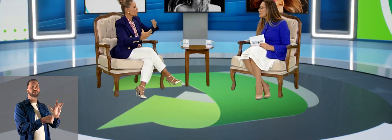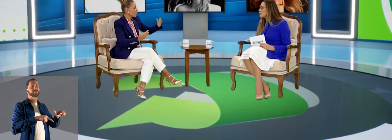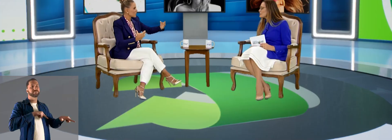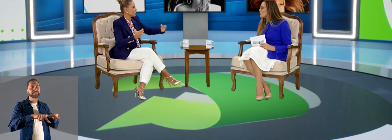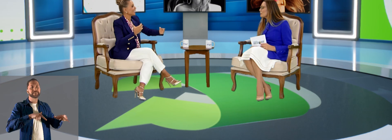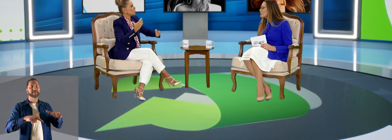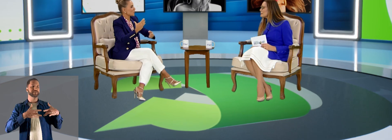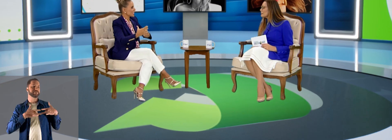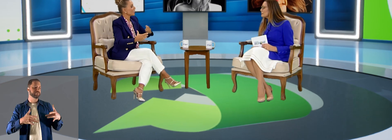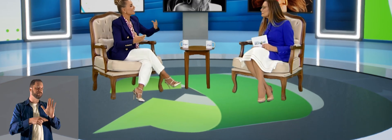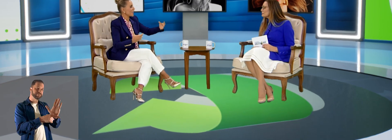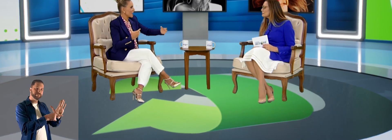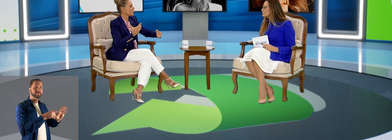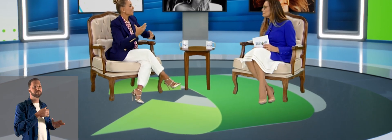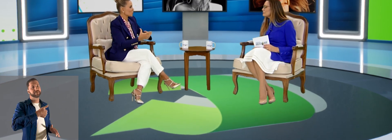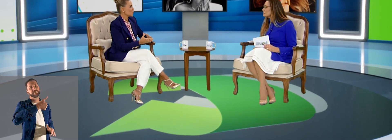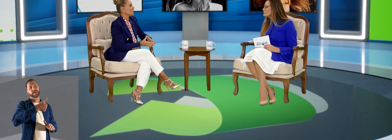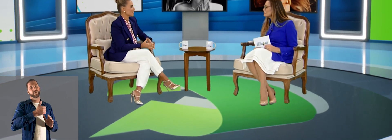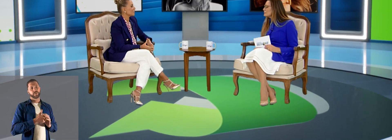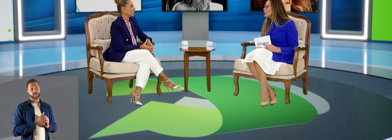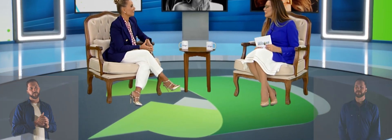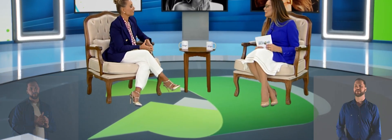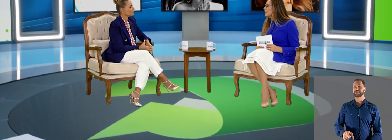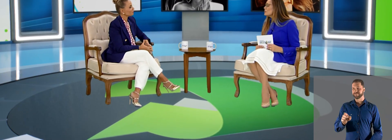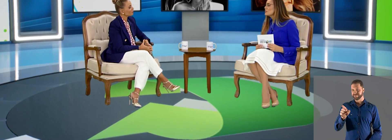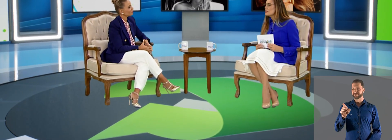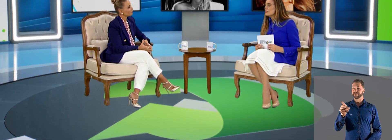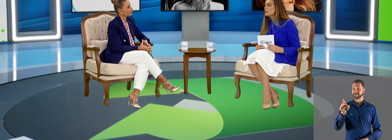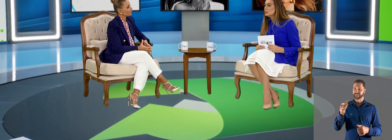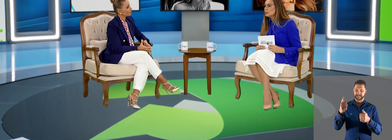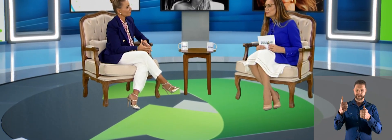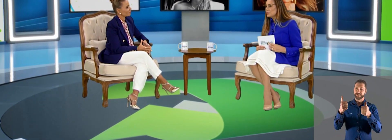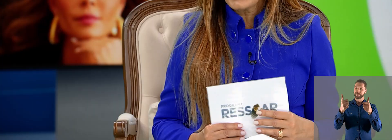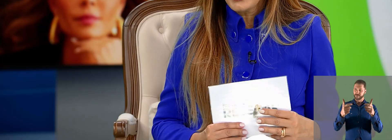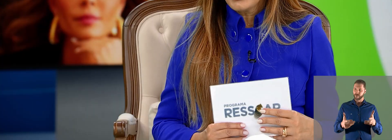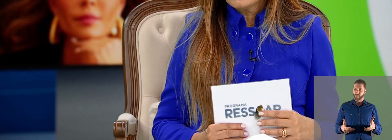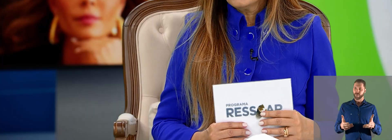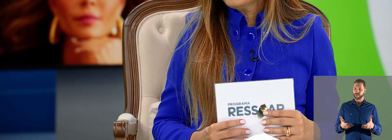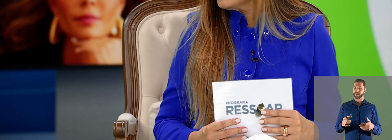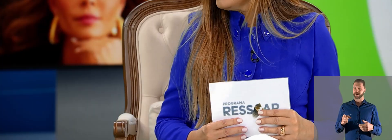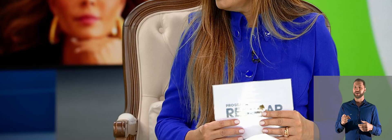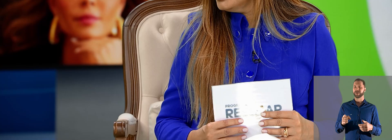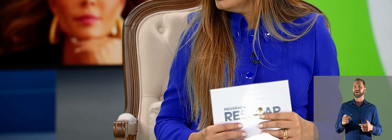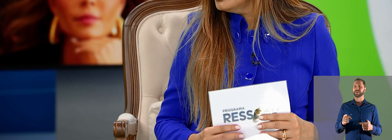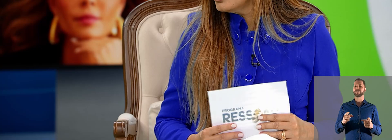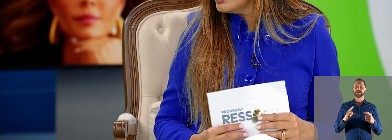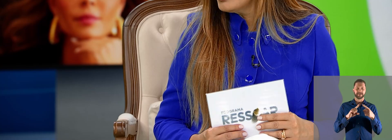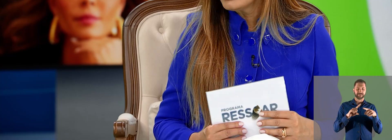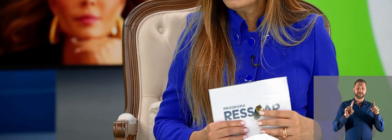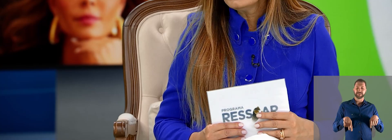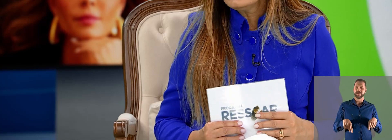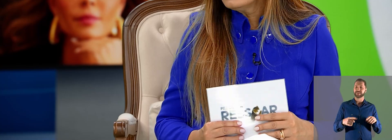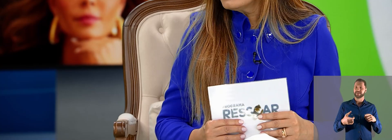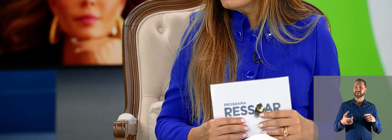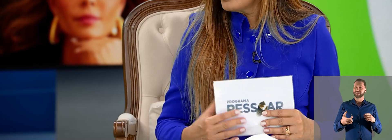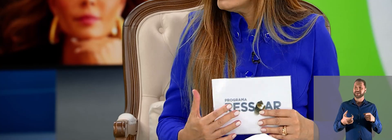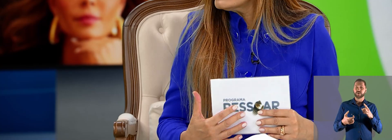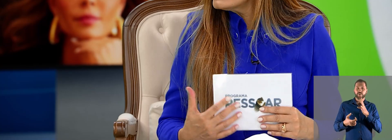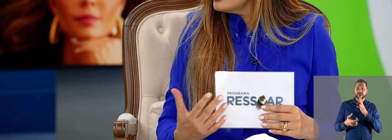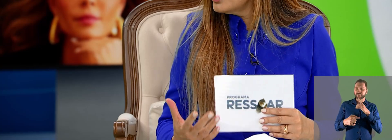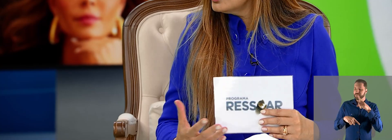consequente você ter suas realizações né E isso que você falou do próprio colaborador